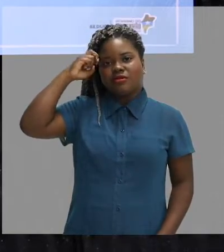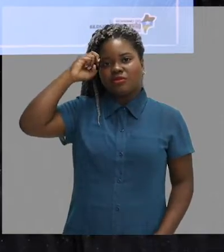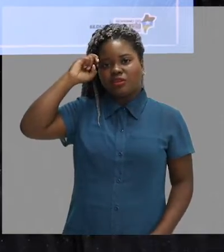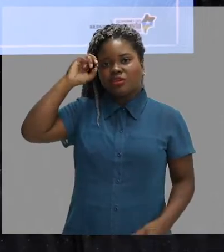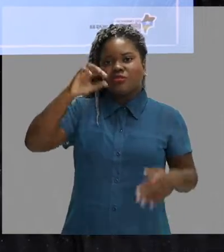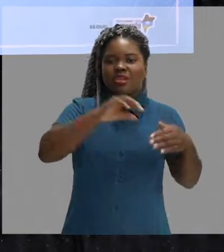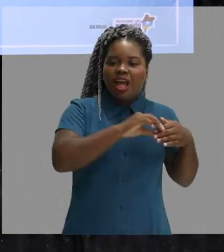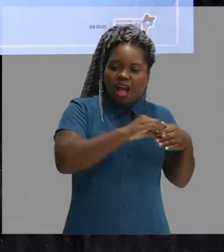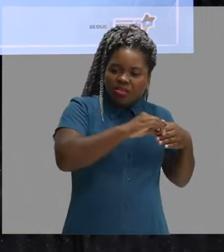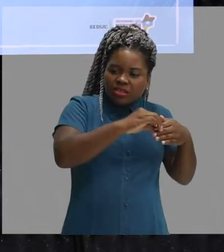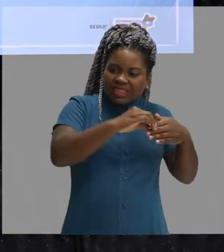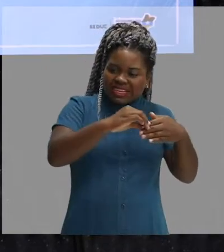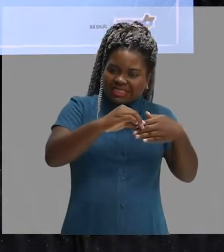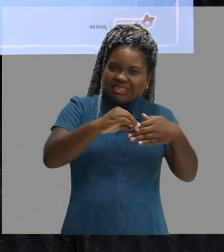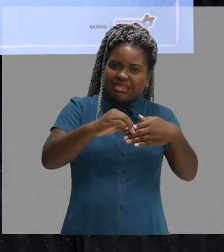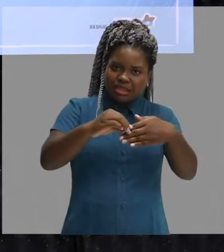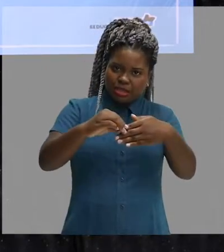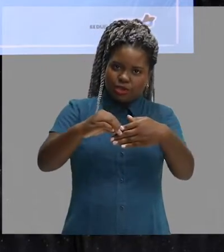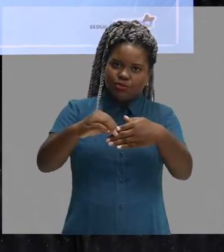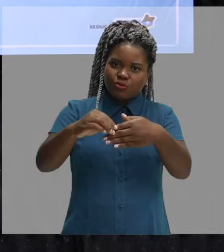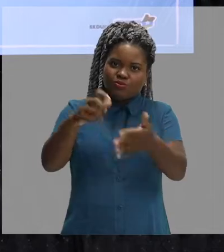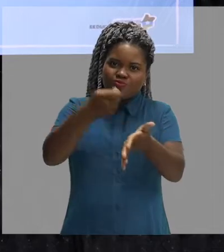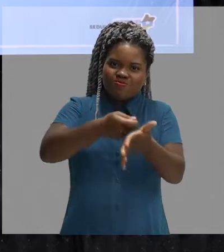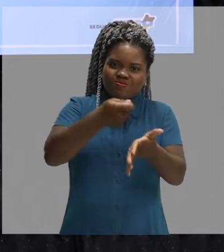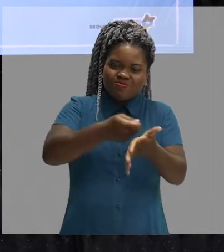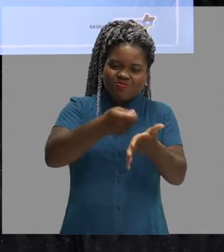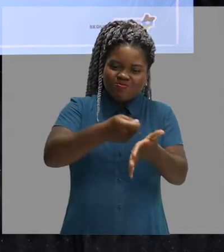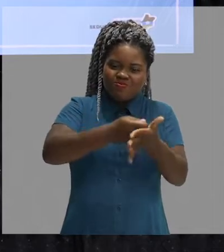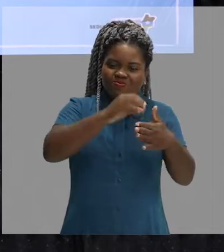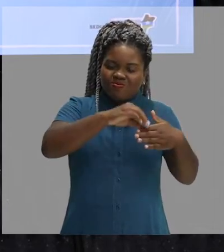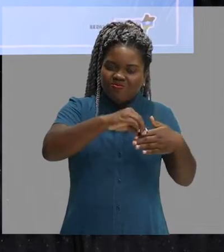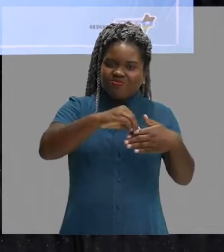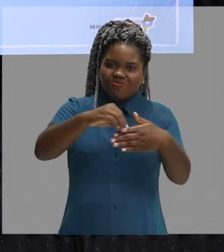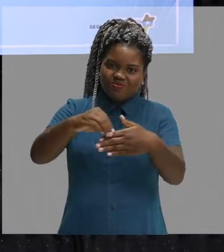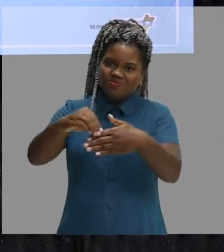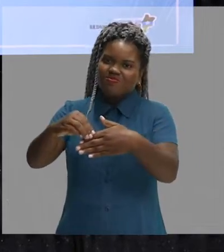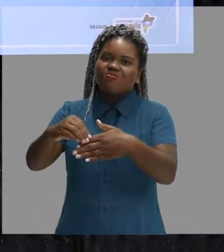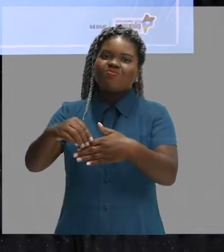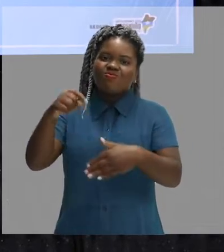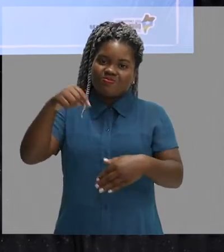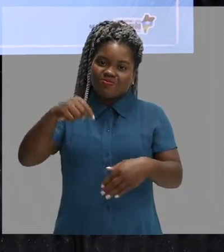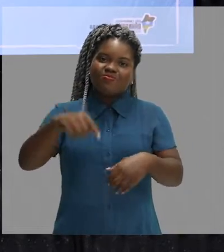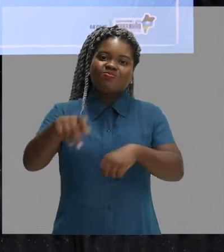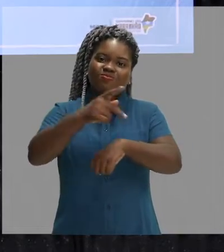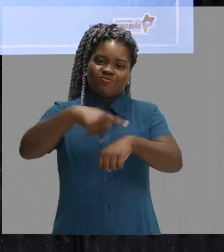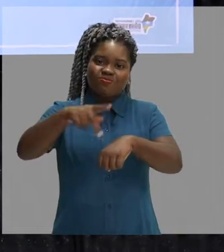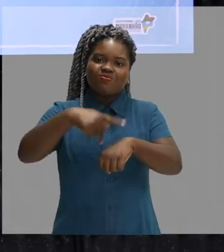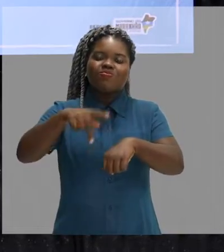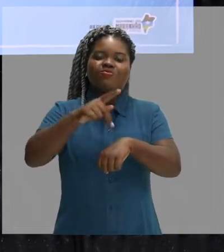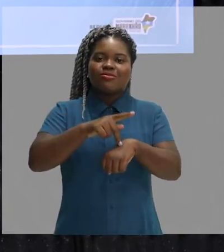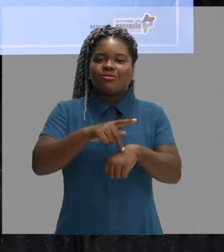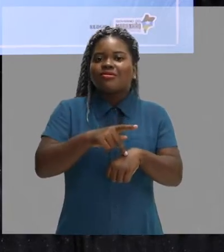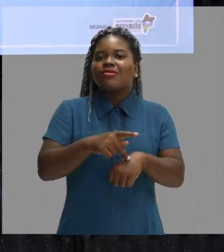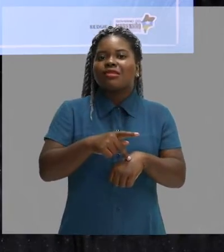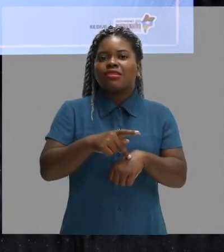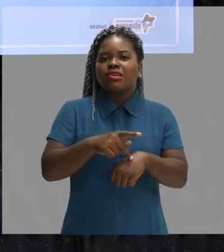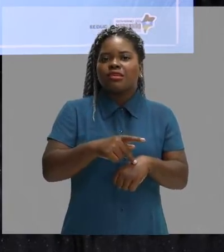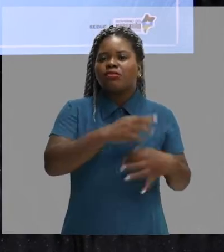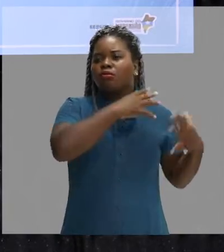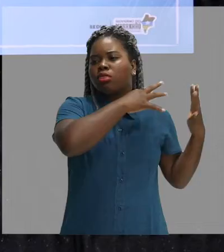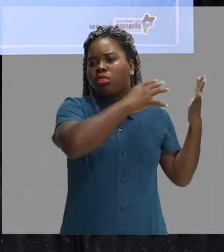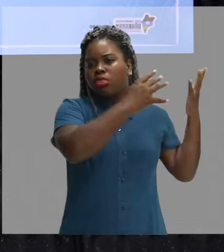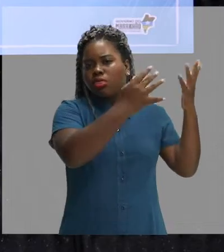nos navios negreiros e comercializados aqui no país. Beleza? Então vamos lá. Nesse tempo todo de construção